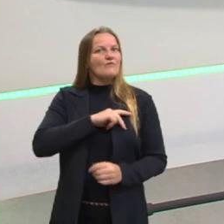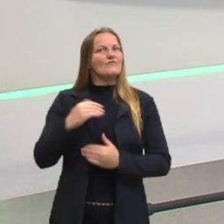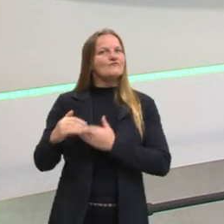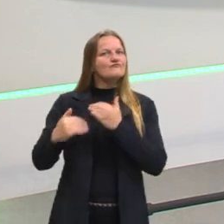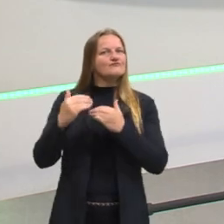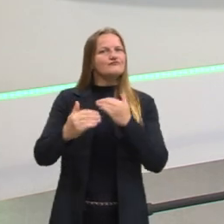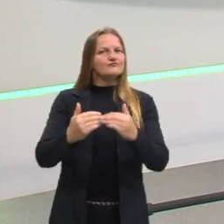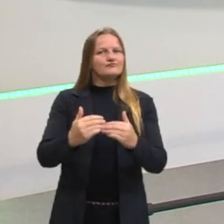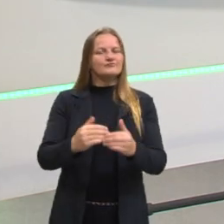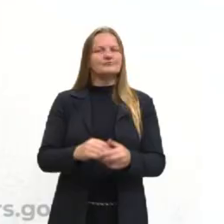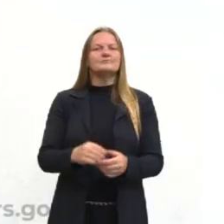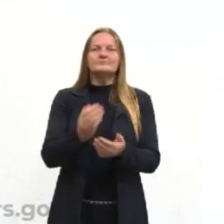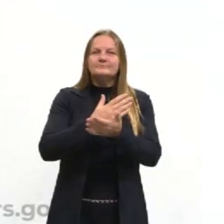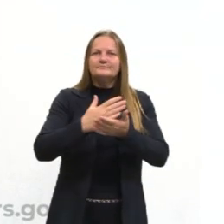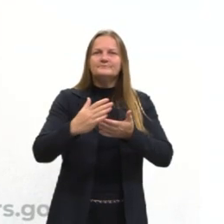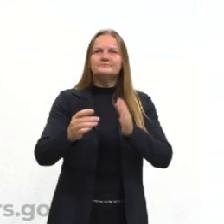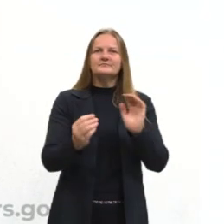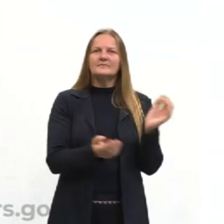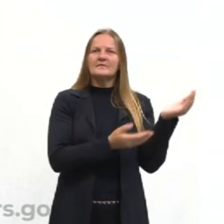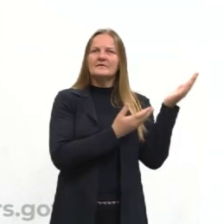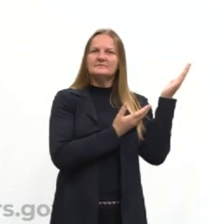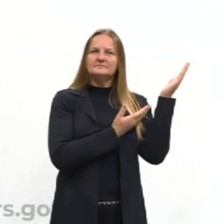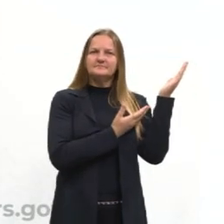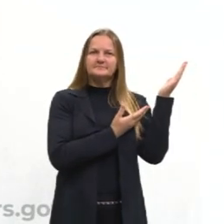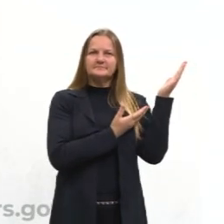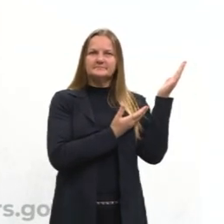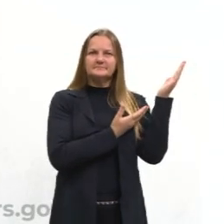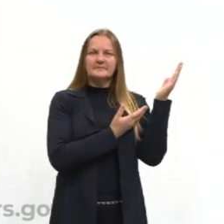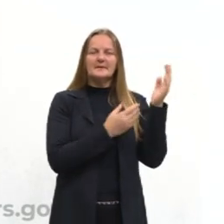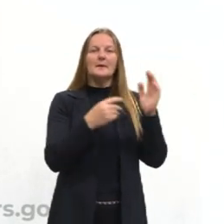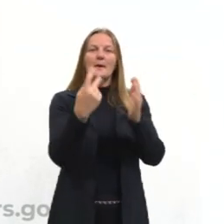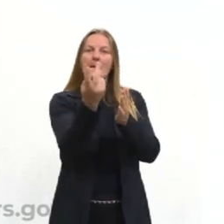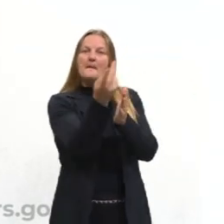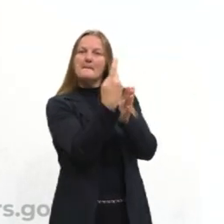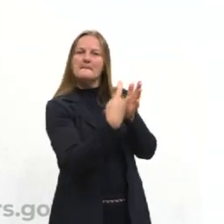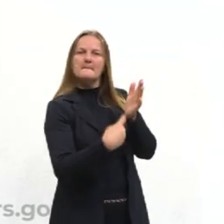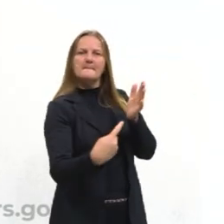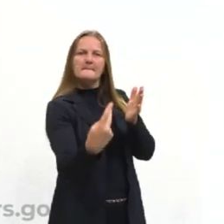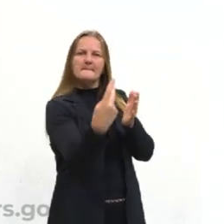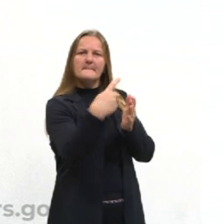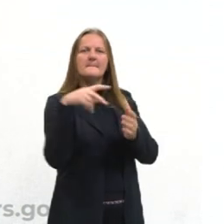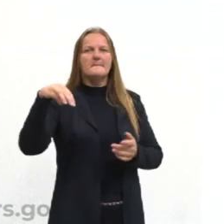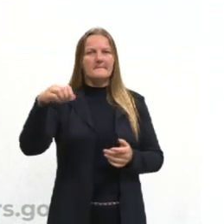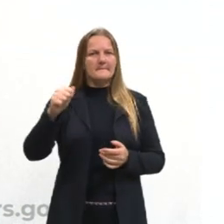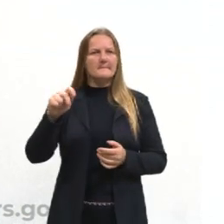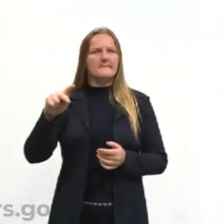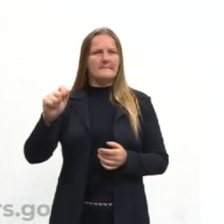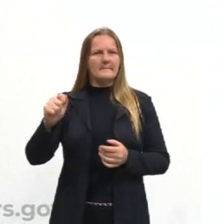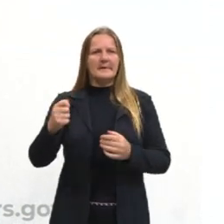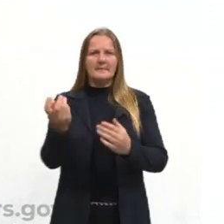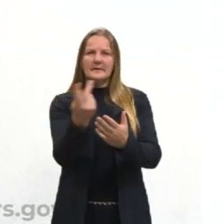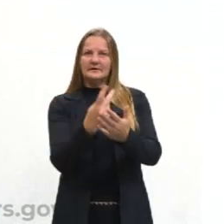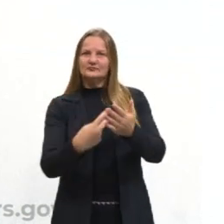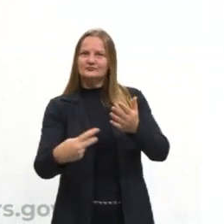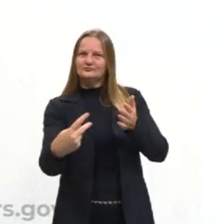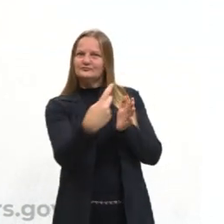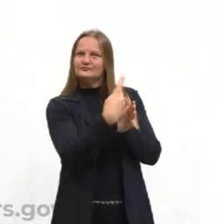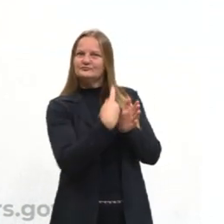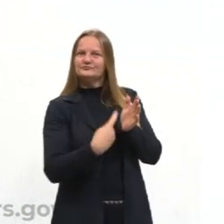e para começar eu vou orientar vocês aqui através de um mapa E aí a legal a gente se lembrar da nossa